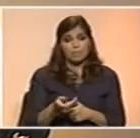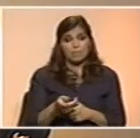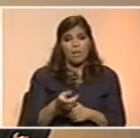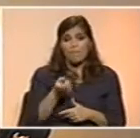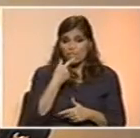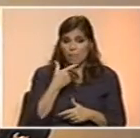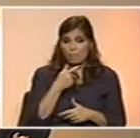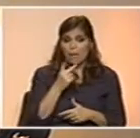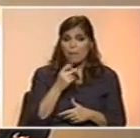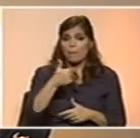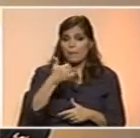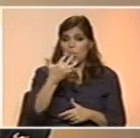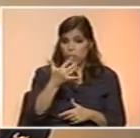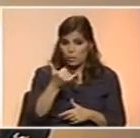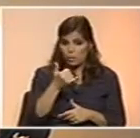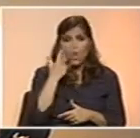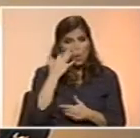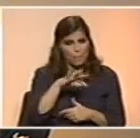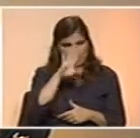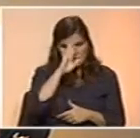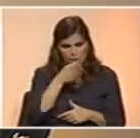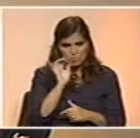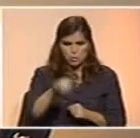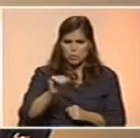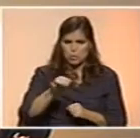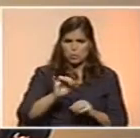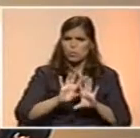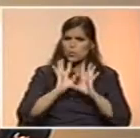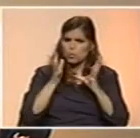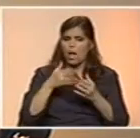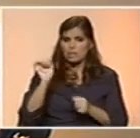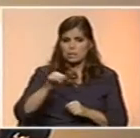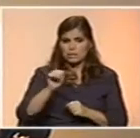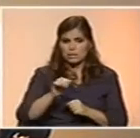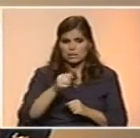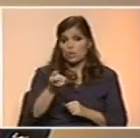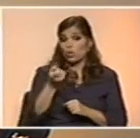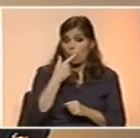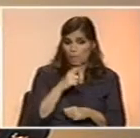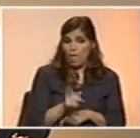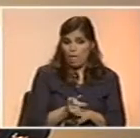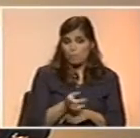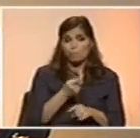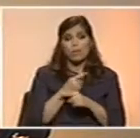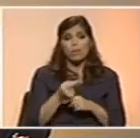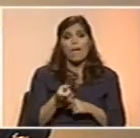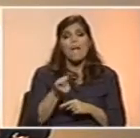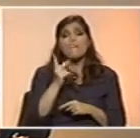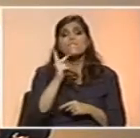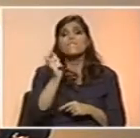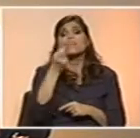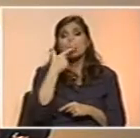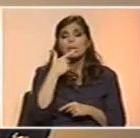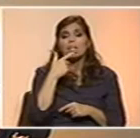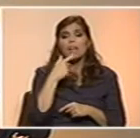Sabem que têm que fazer isso? Geralmente estão informados? Sim, geralmente estão informados. Portanto, têm que fazer esse suplemento porque é uma vitamina que só se encontra na